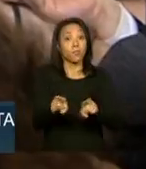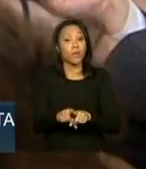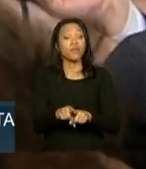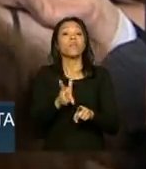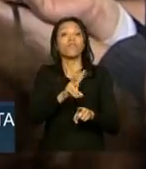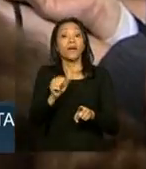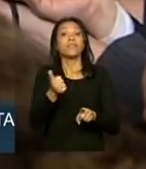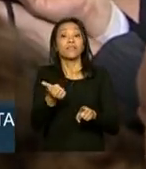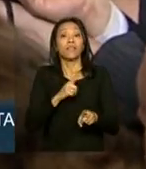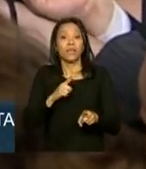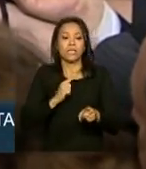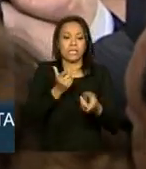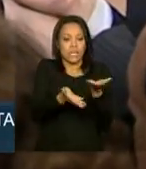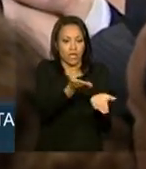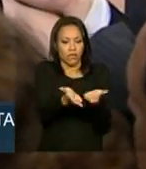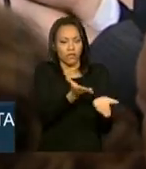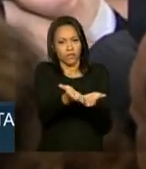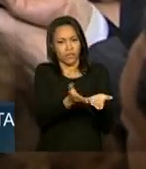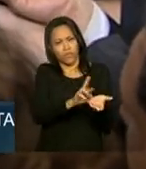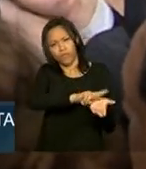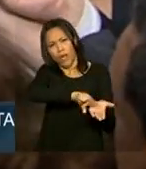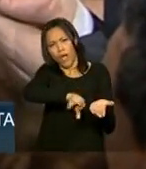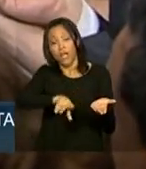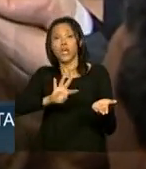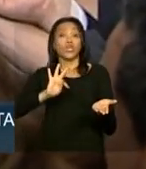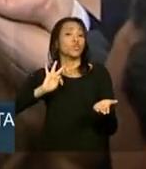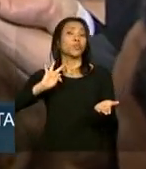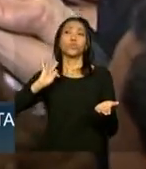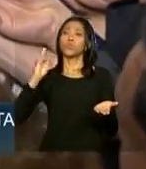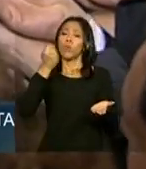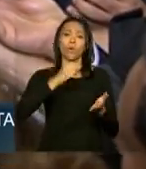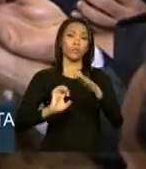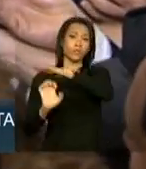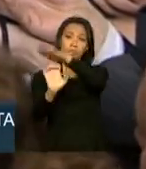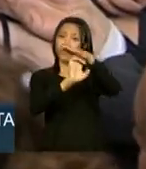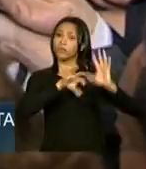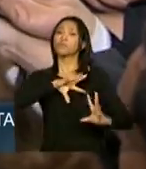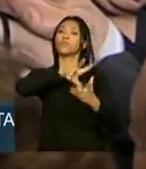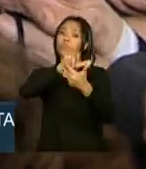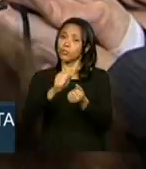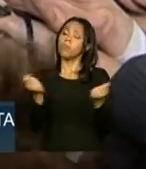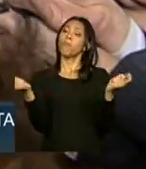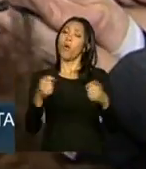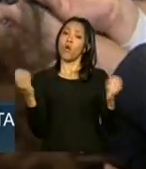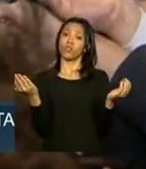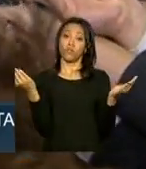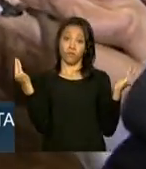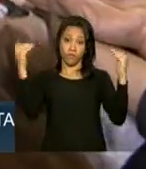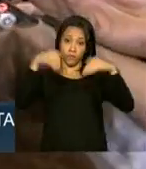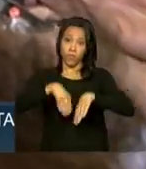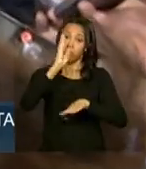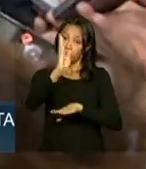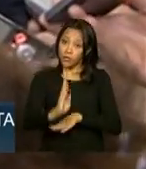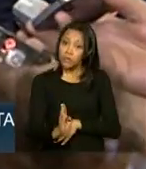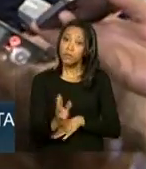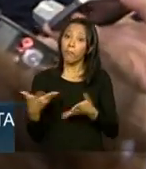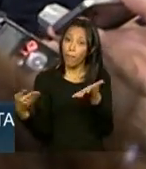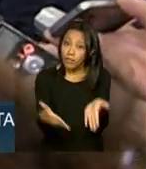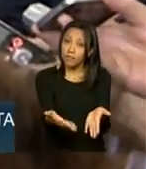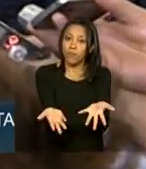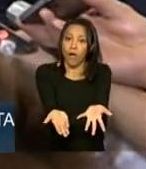serviços. Todas as empresas do mundo podem vir aqui e participar. Sem problema nenhum. Não tem por